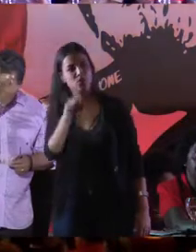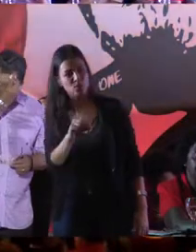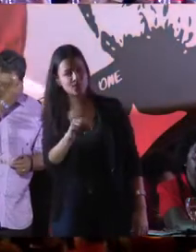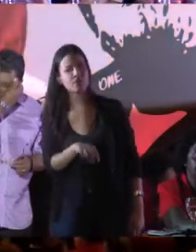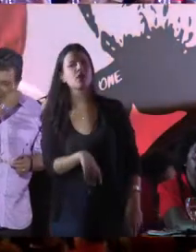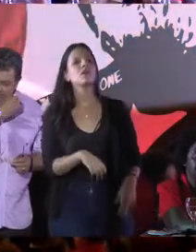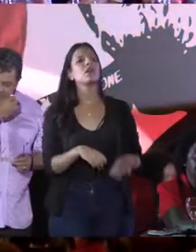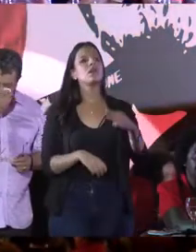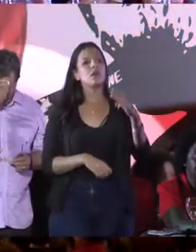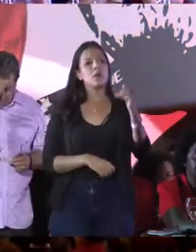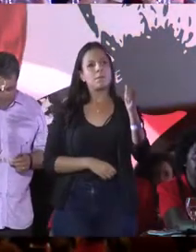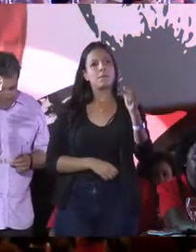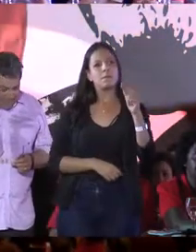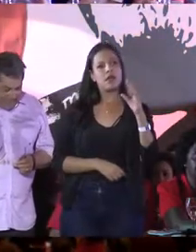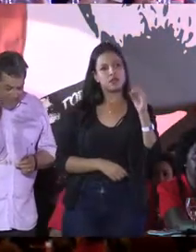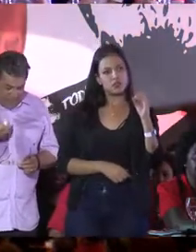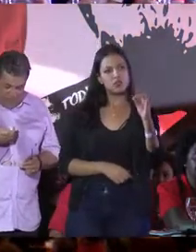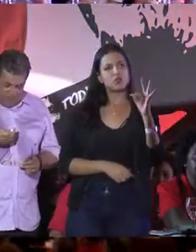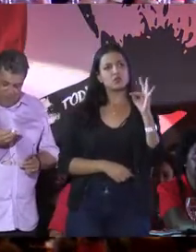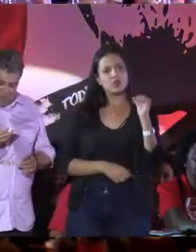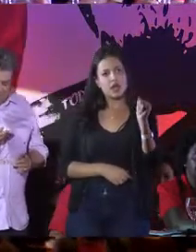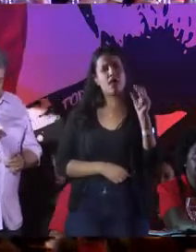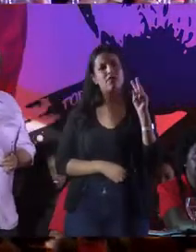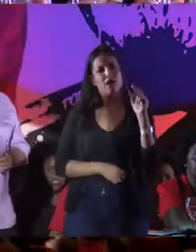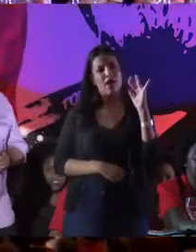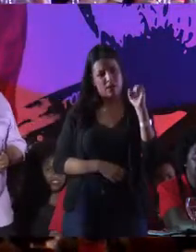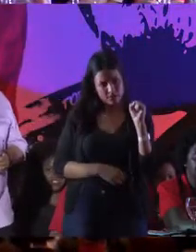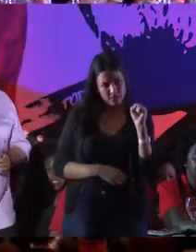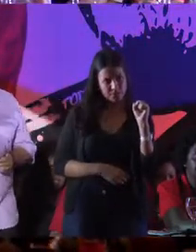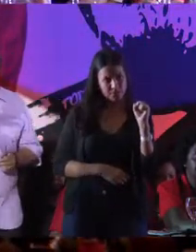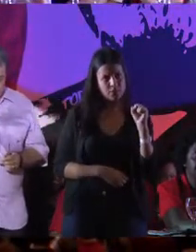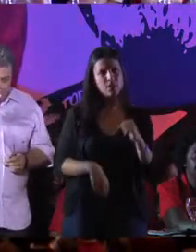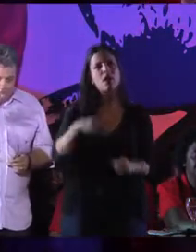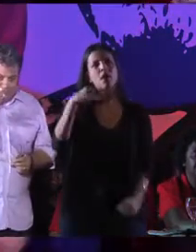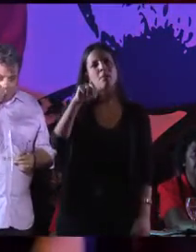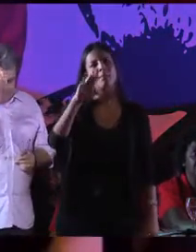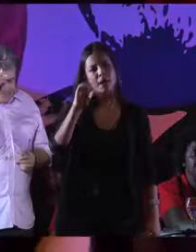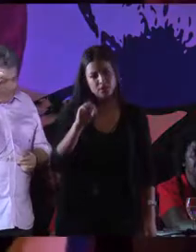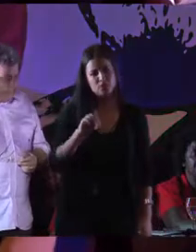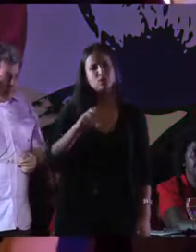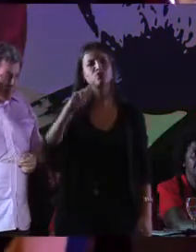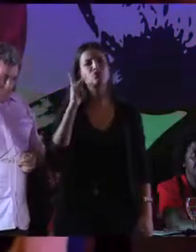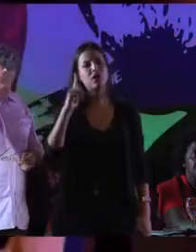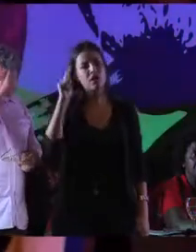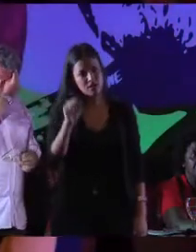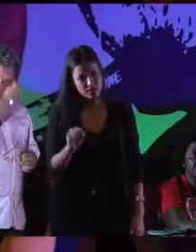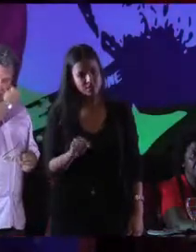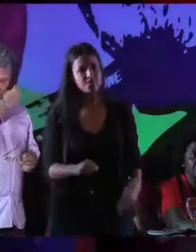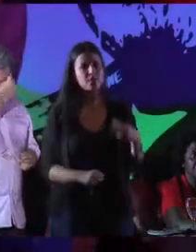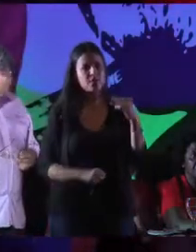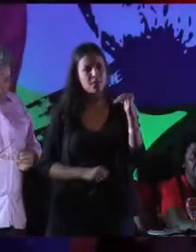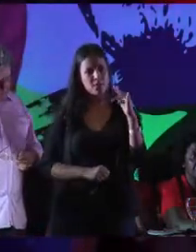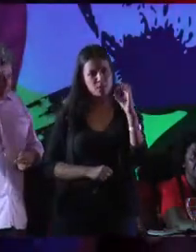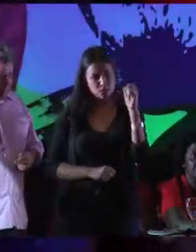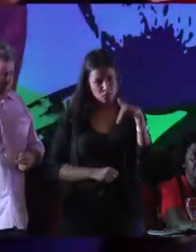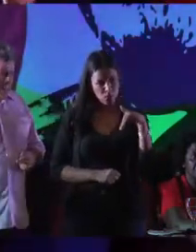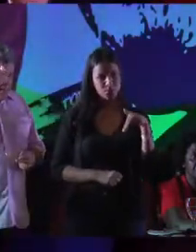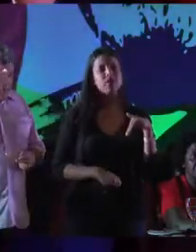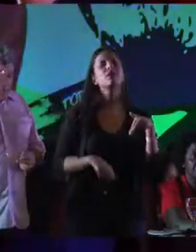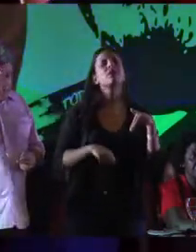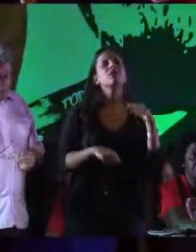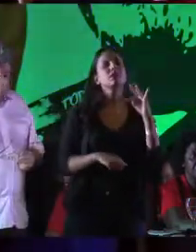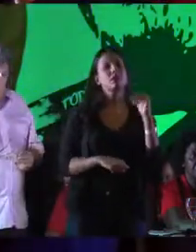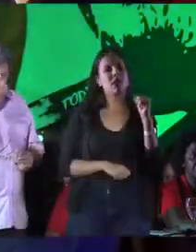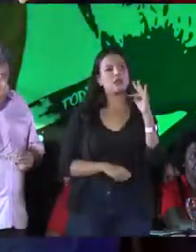Márcio Tavares, Martius das Chagas, Nilton Tato, Lindenberg Faria,